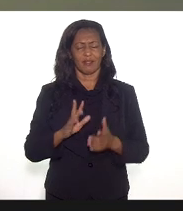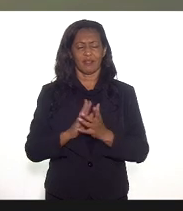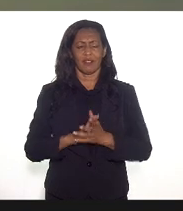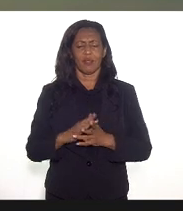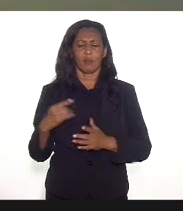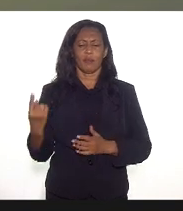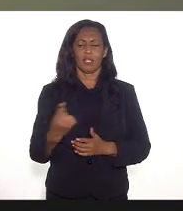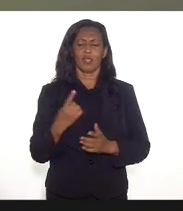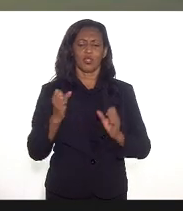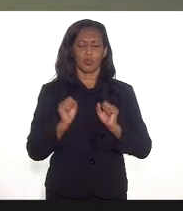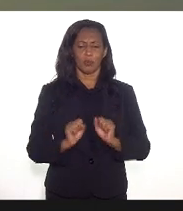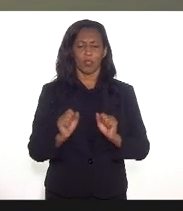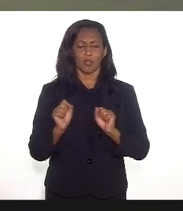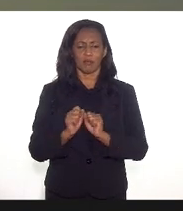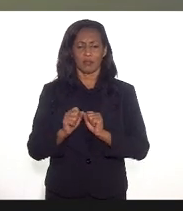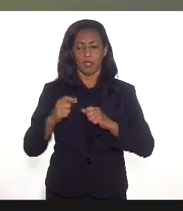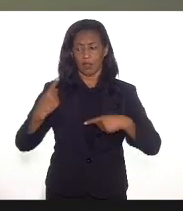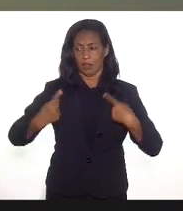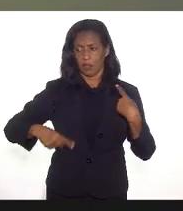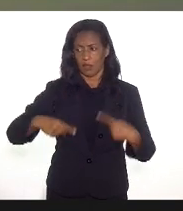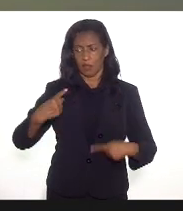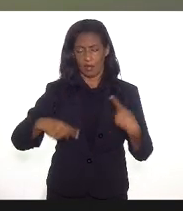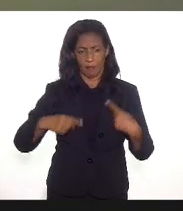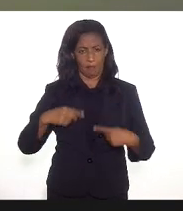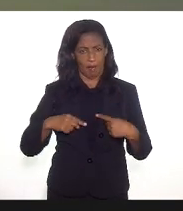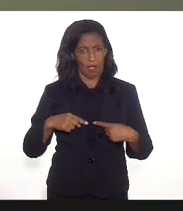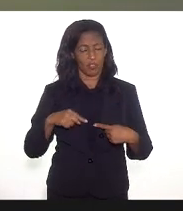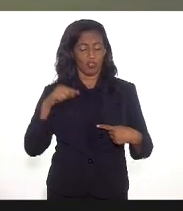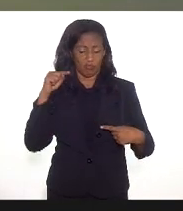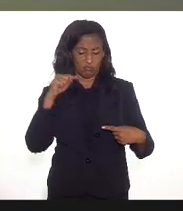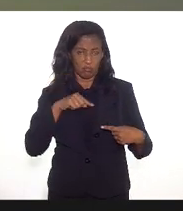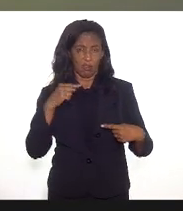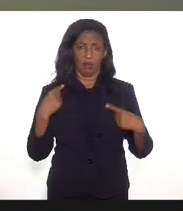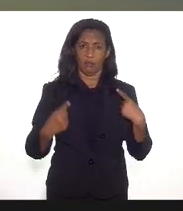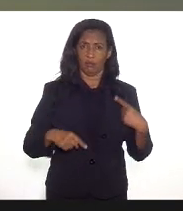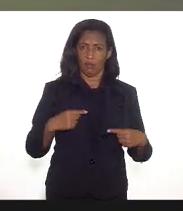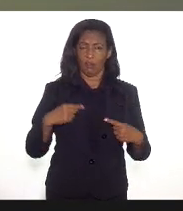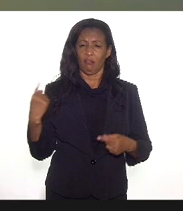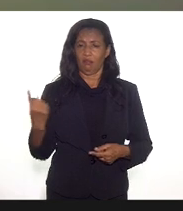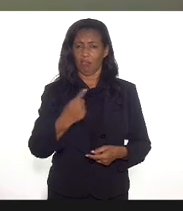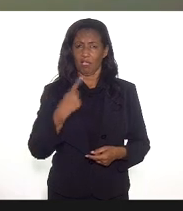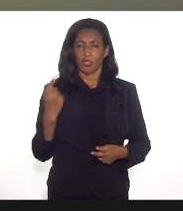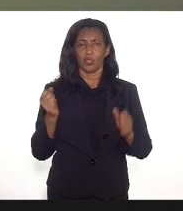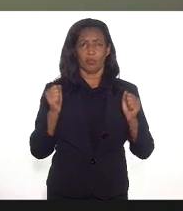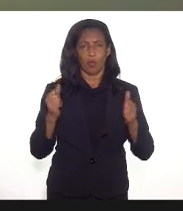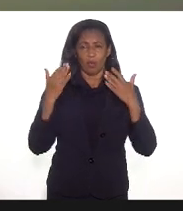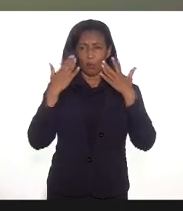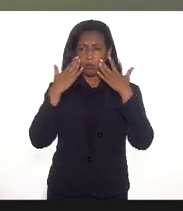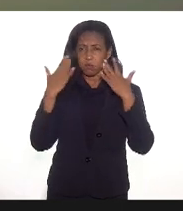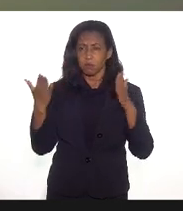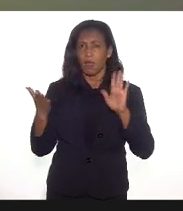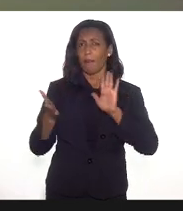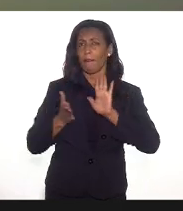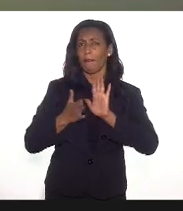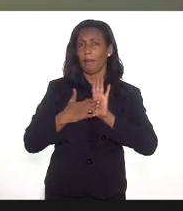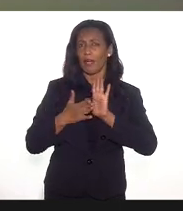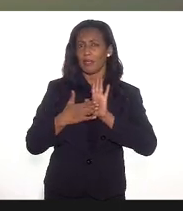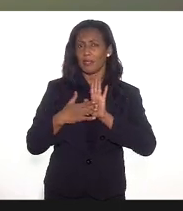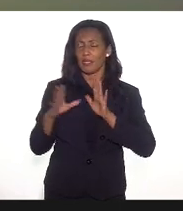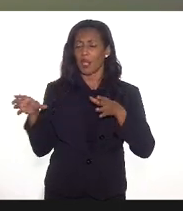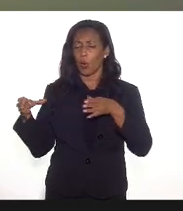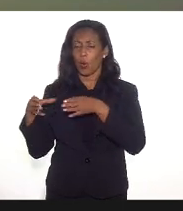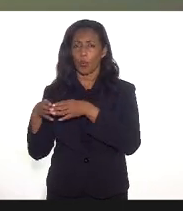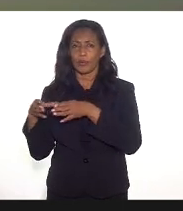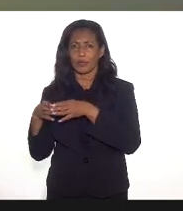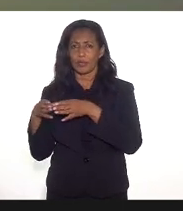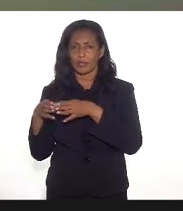gente possa fazer o debate e para que, através desse debate, a gente possa apresentar não só o parecer da Comissão de